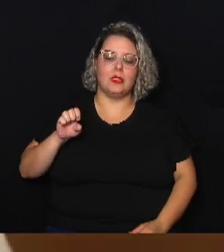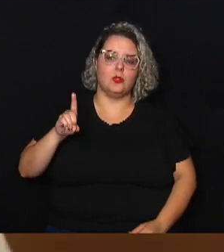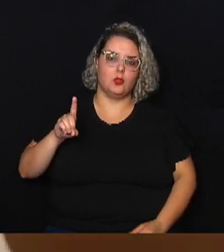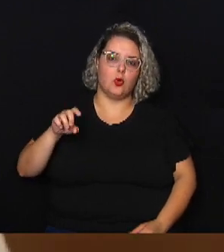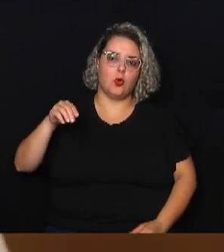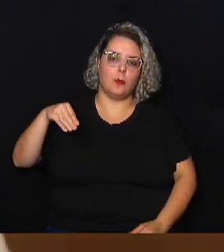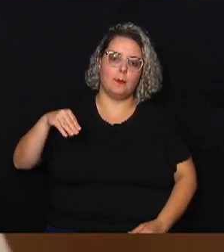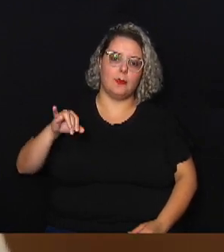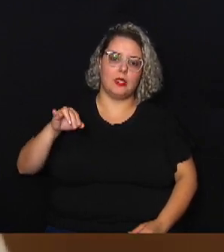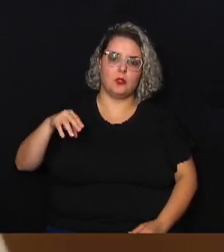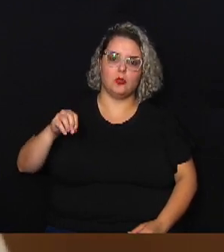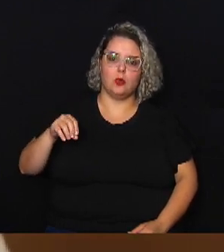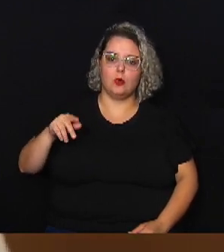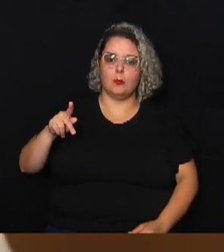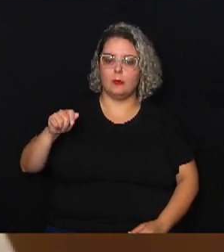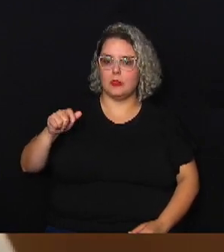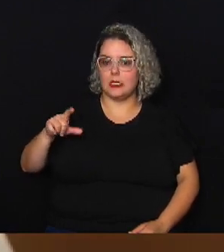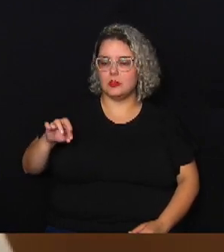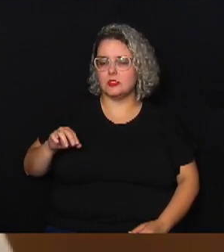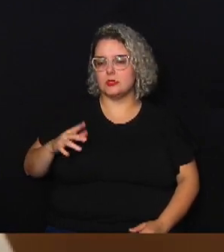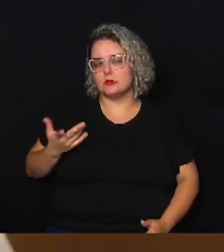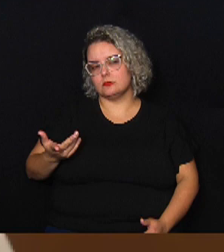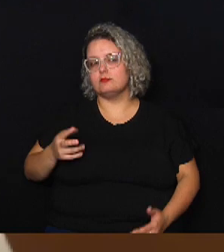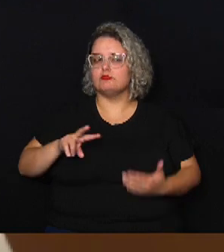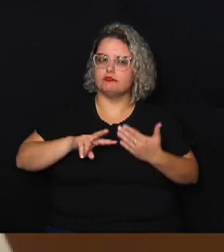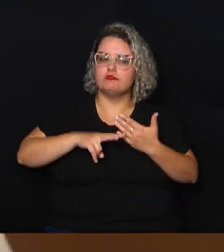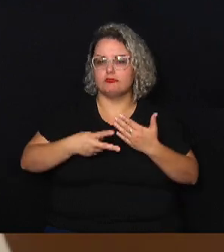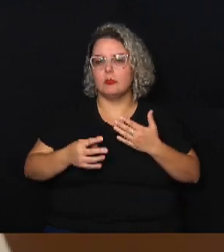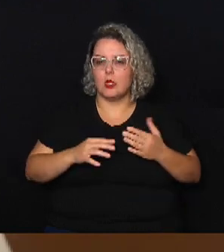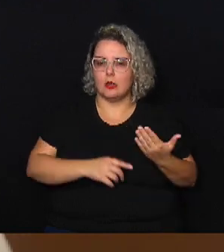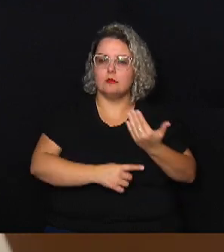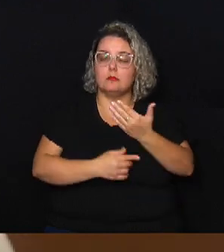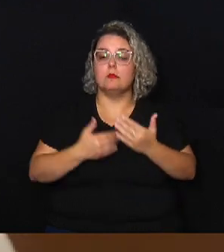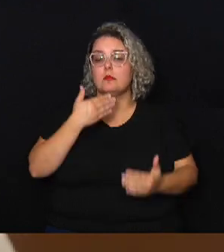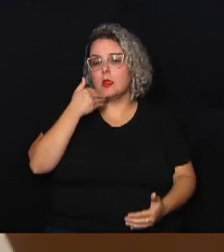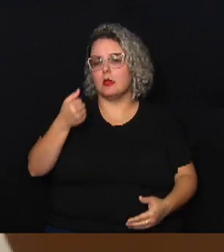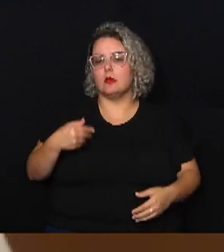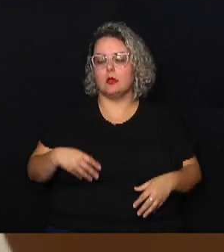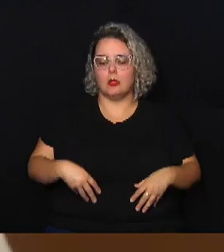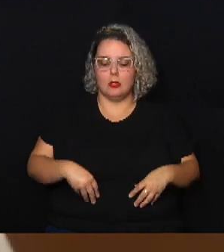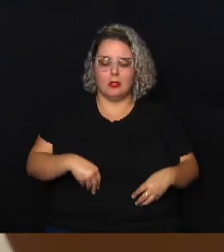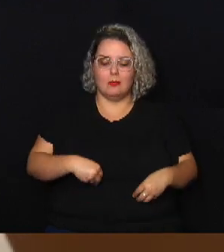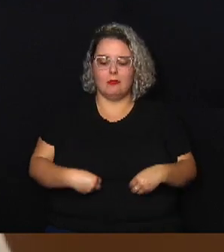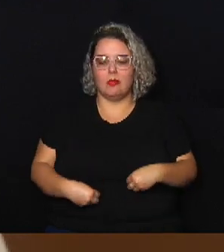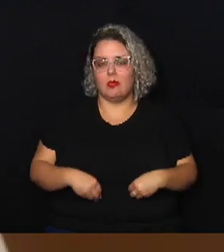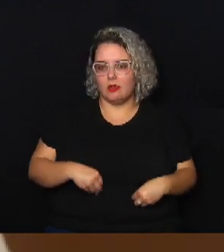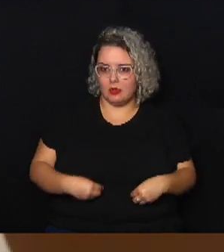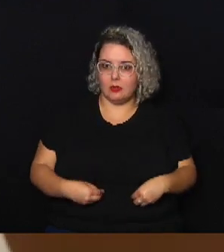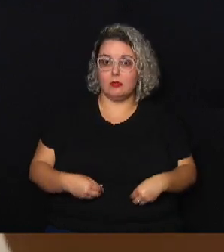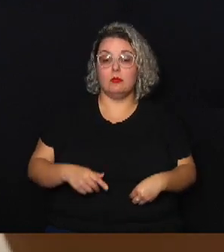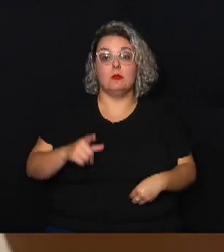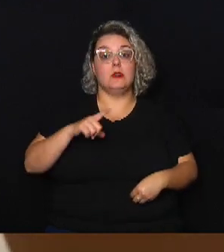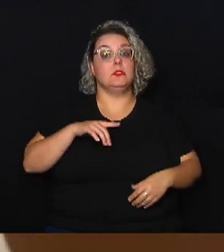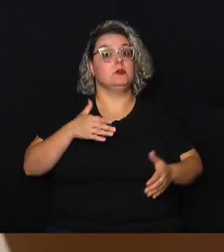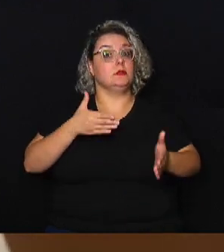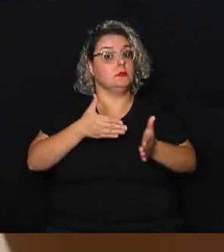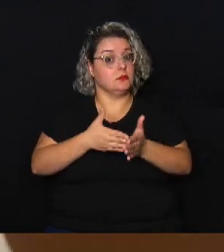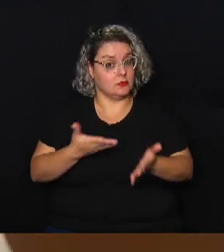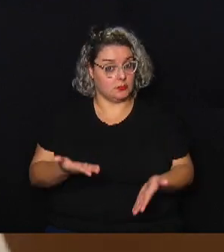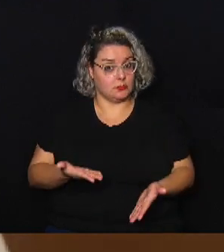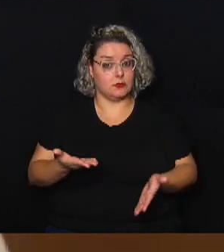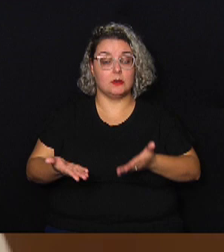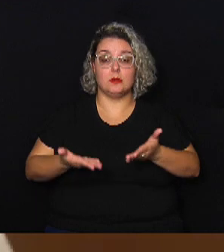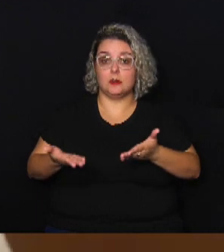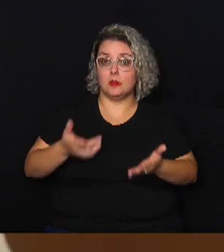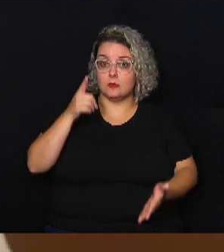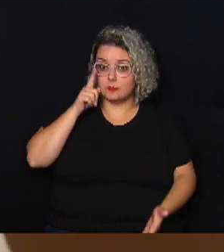gente até consegue um resultado que melhore a flacidez de pele, mas ela tem um limite do que a gente consegue tratar. Então,